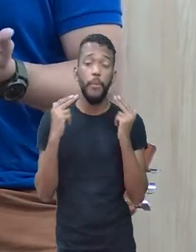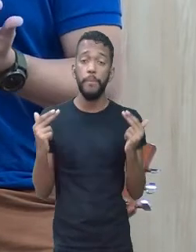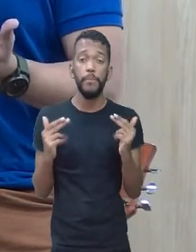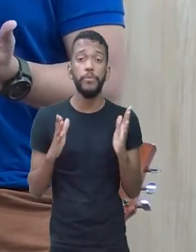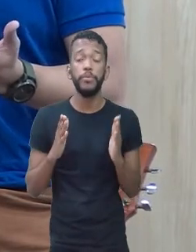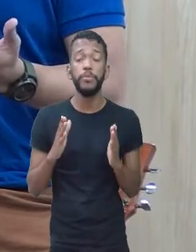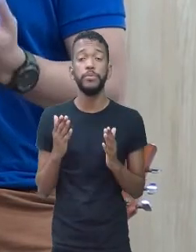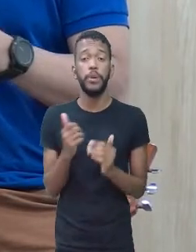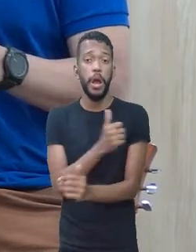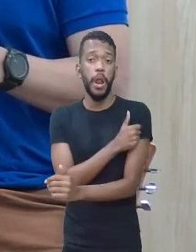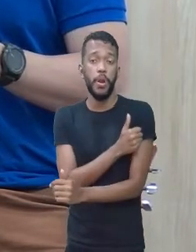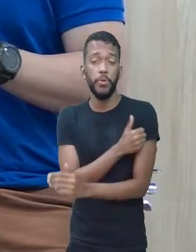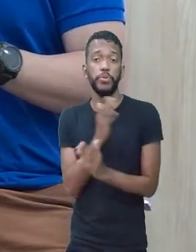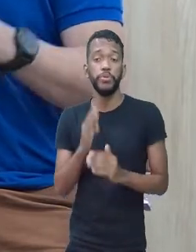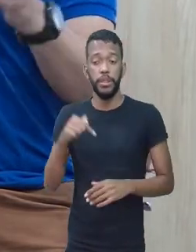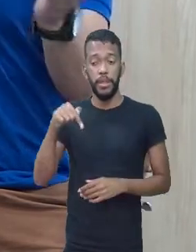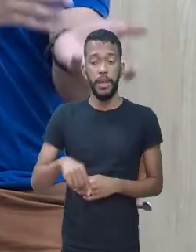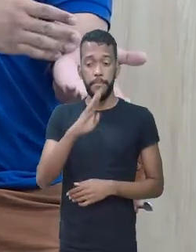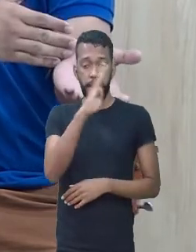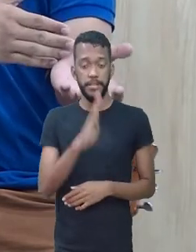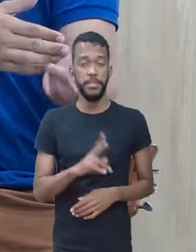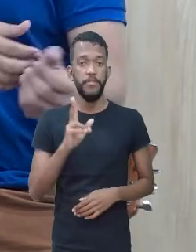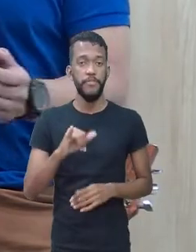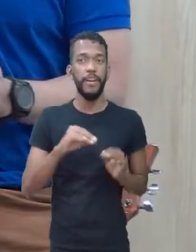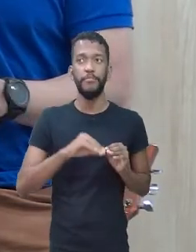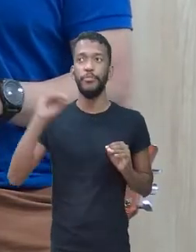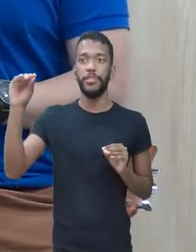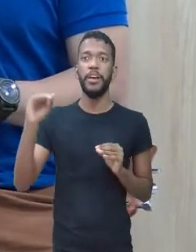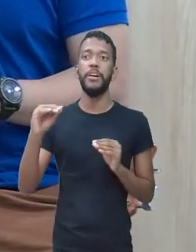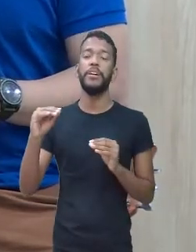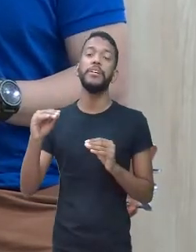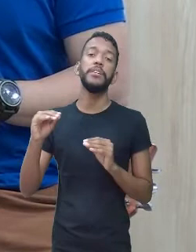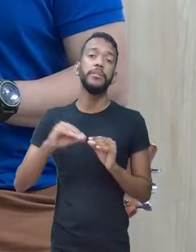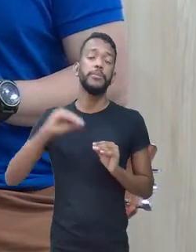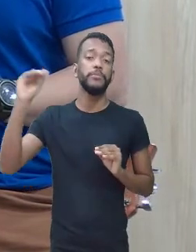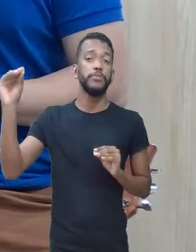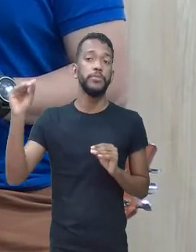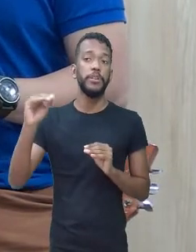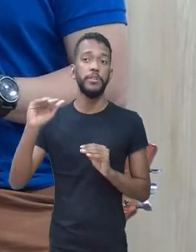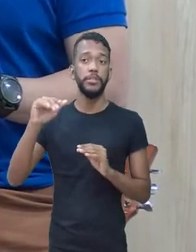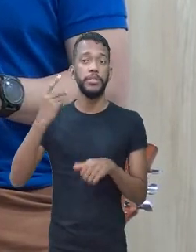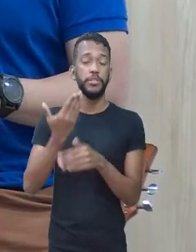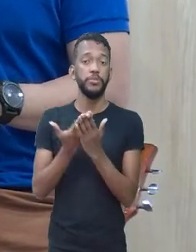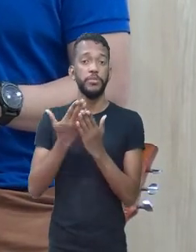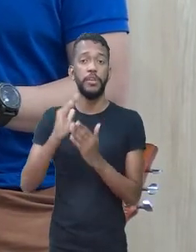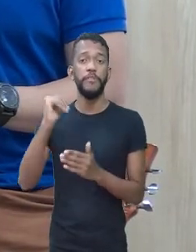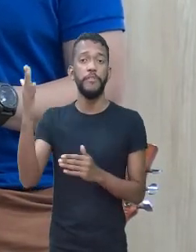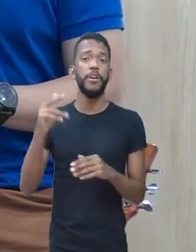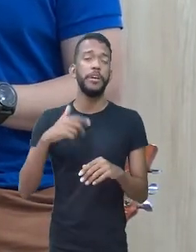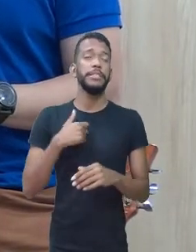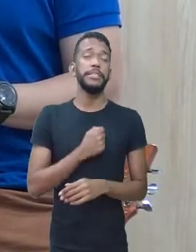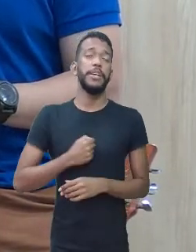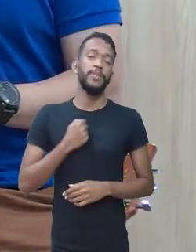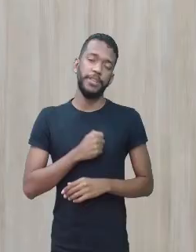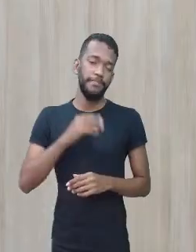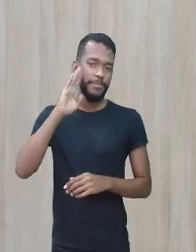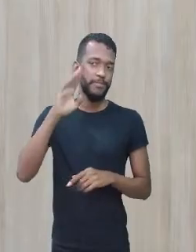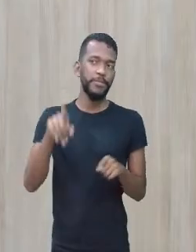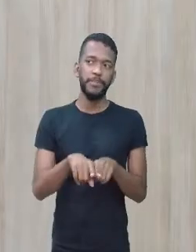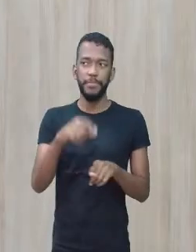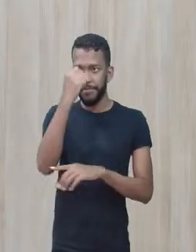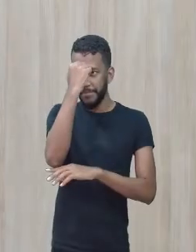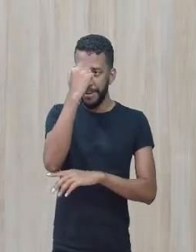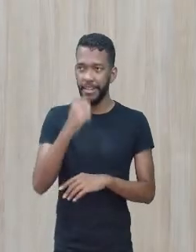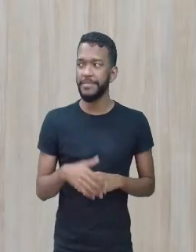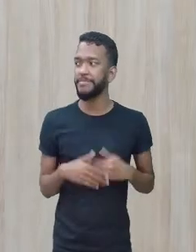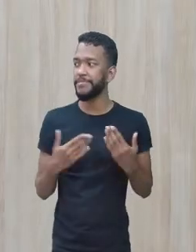um estudante que sai daqui do Brasil, vai estudar fora, ficar com saudade das coisas da gente, principalmente do brega. E nesse